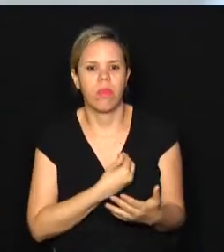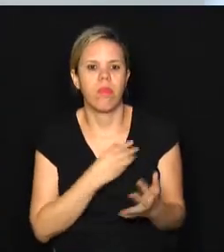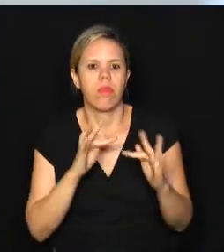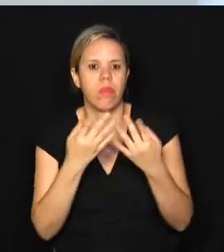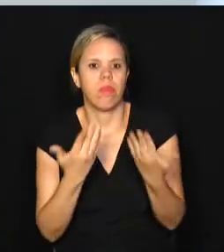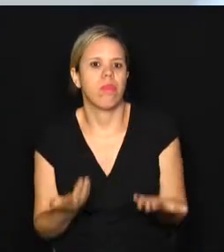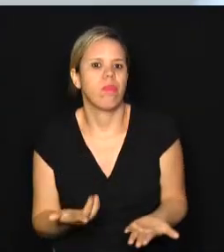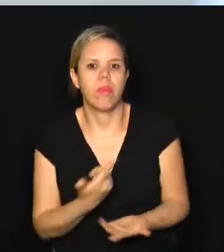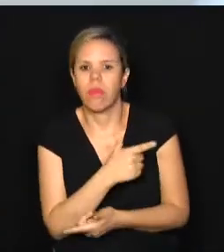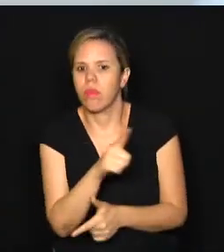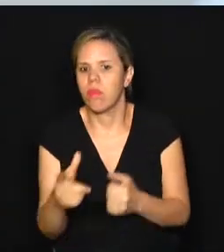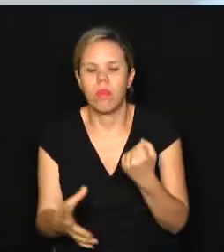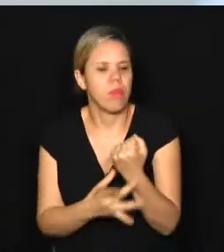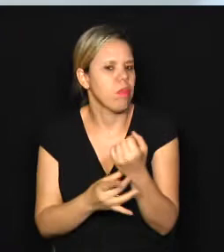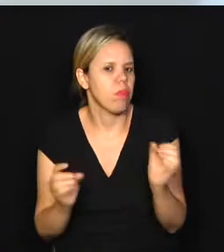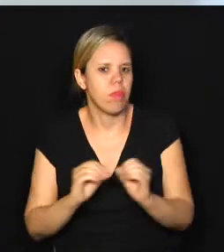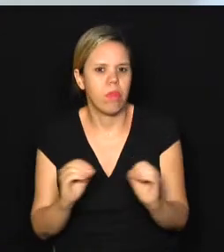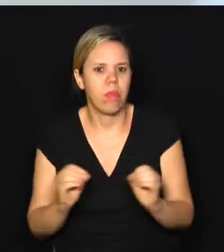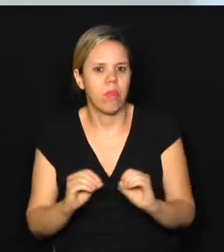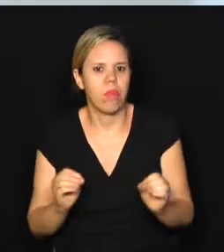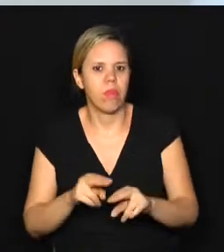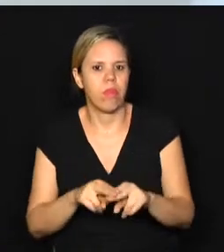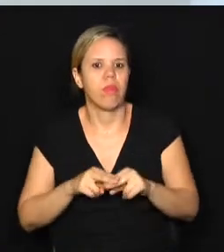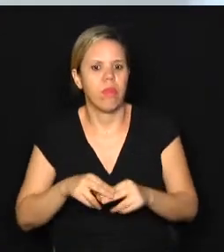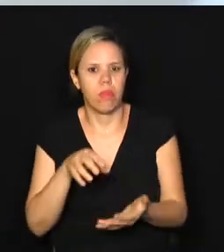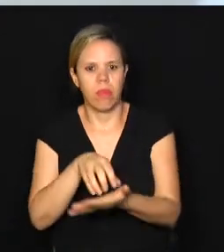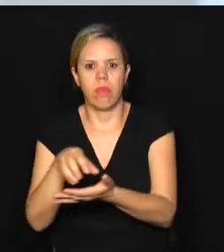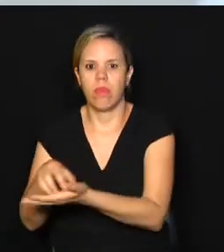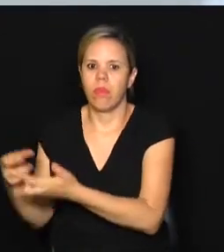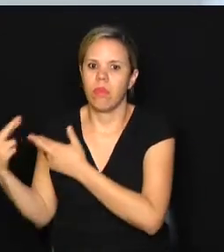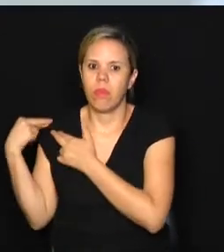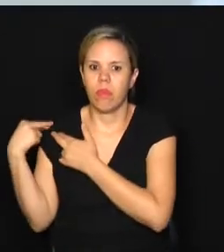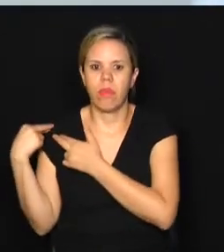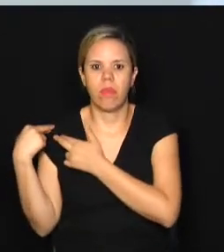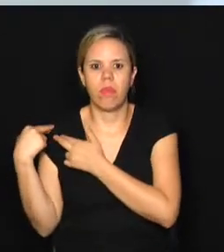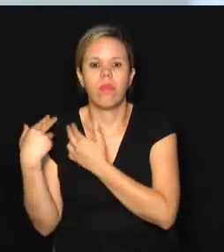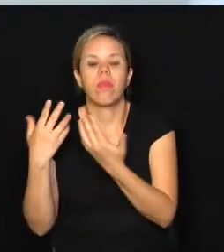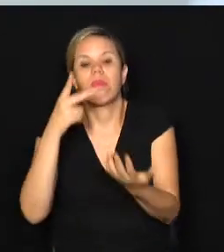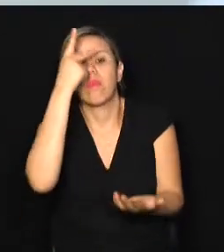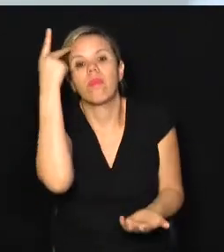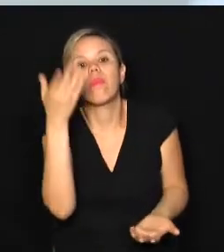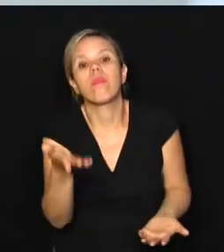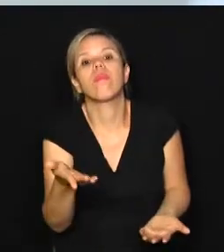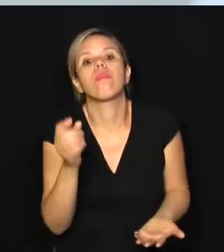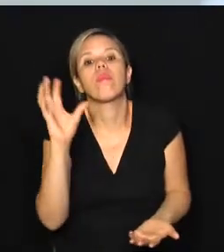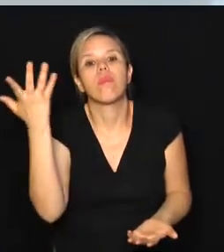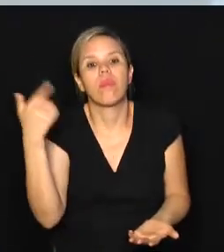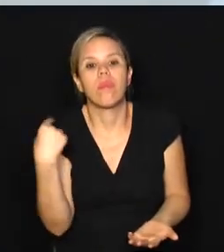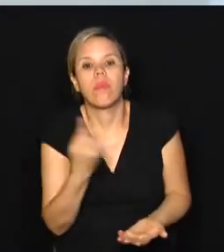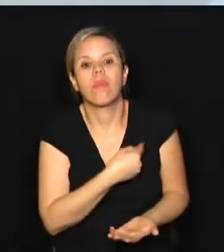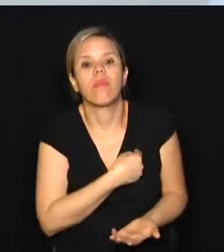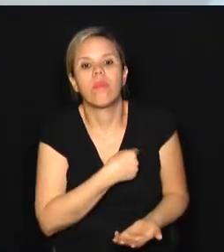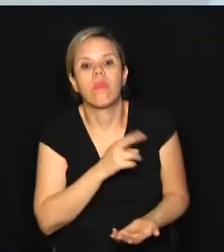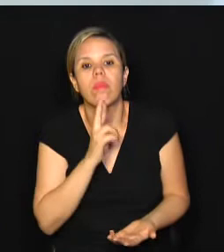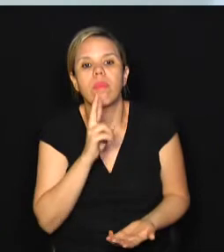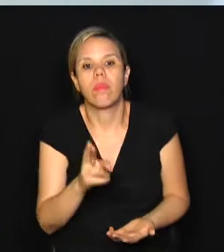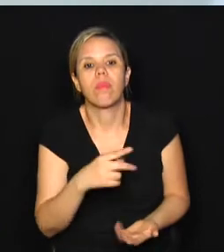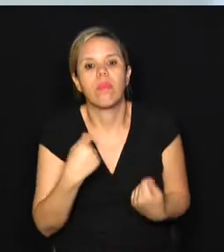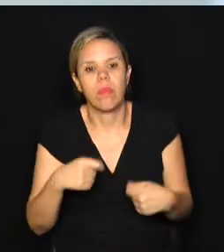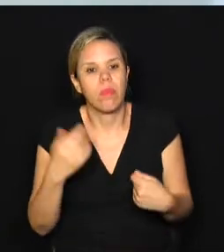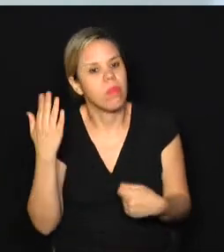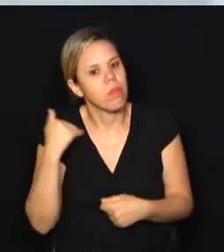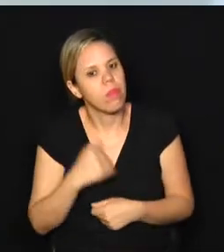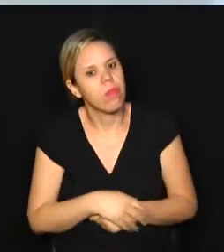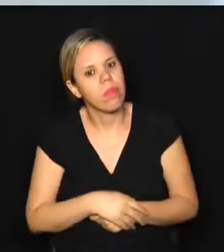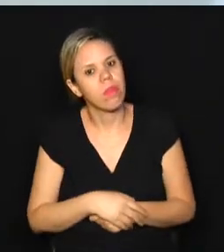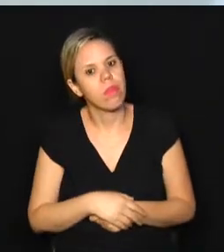gente não tem uma segurança mais hoje através dos órgãos responsáveis. E aí, pessoal, o que vai acontecer com a gente? Essa é a resposta que a gente precisa saber.